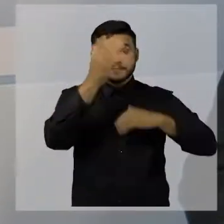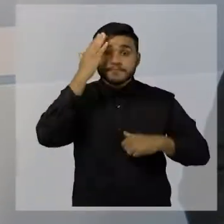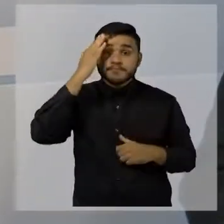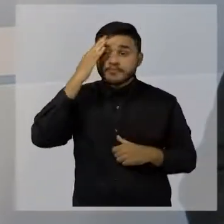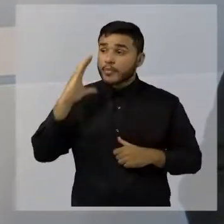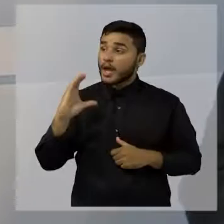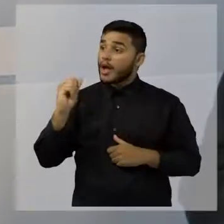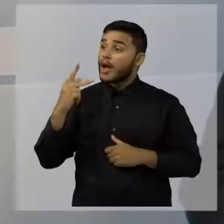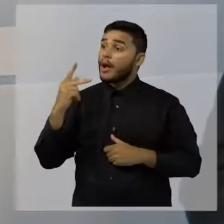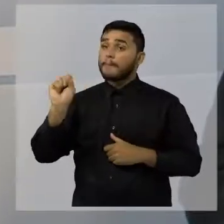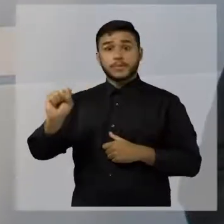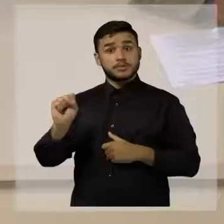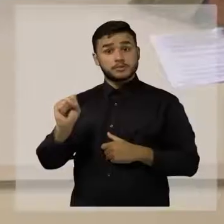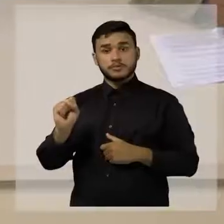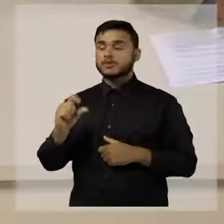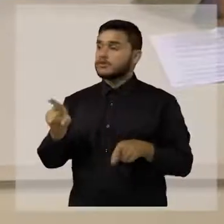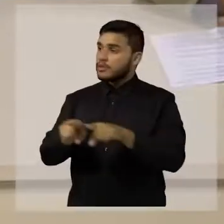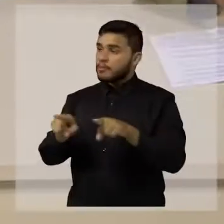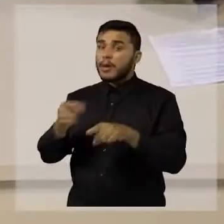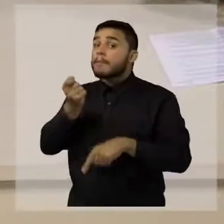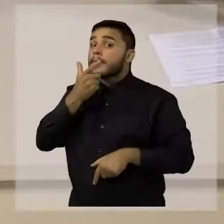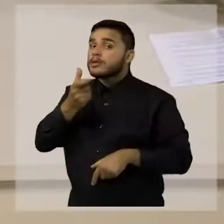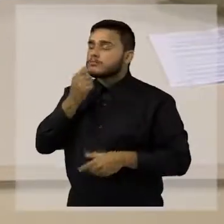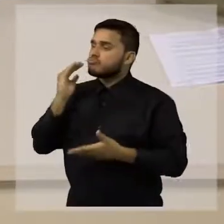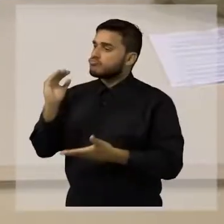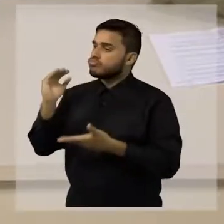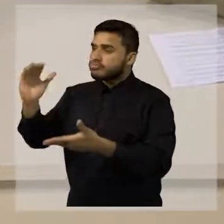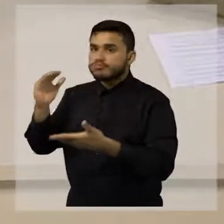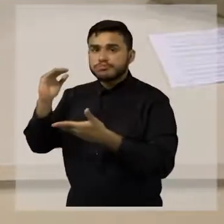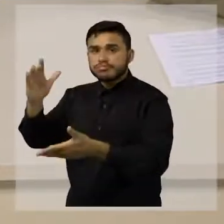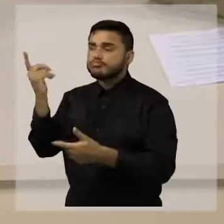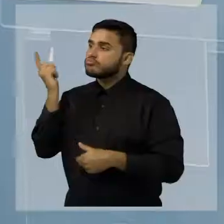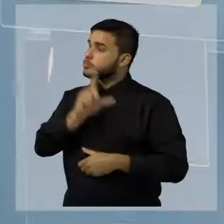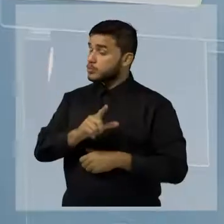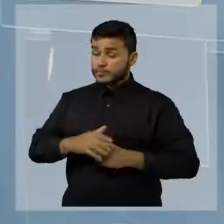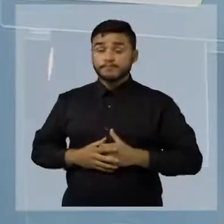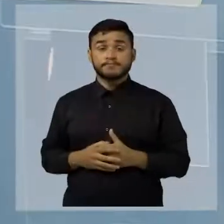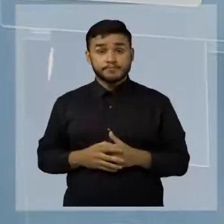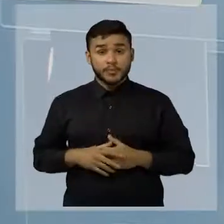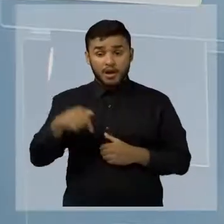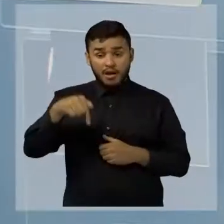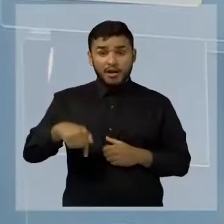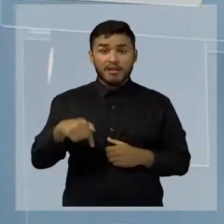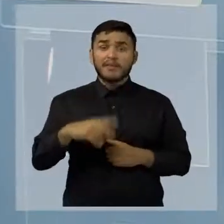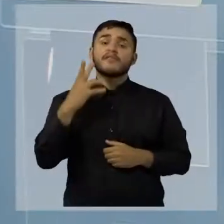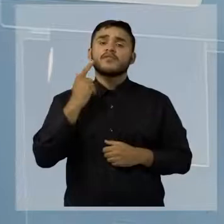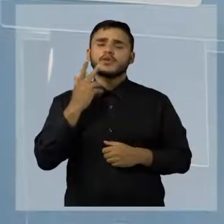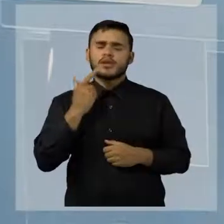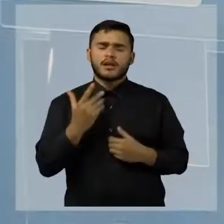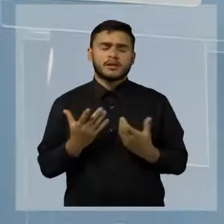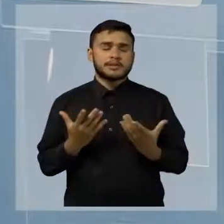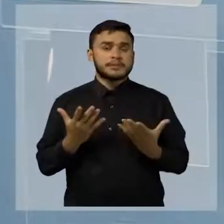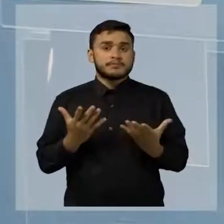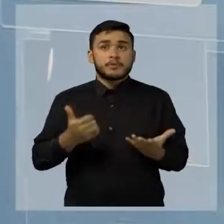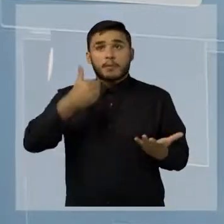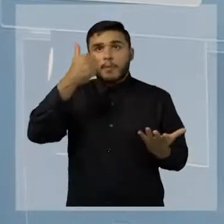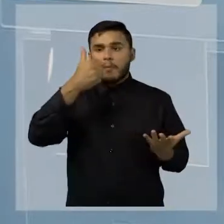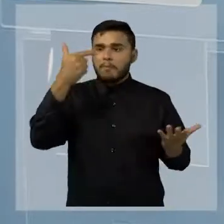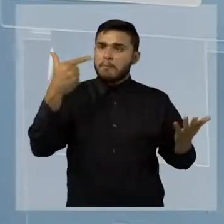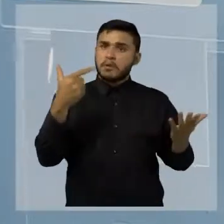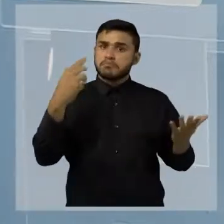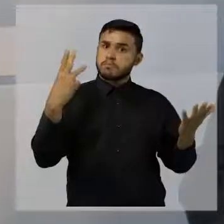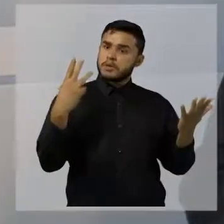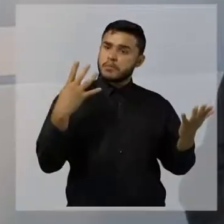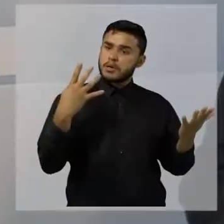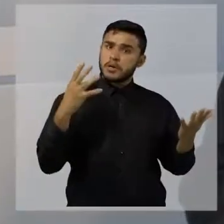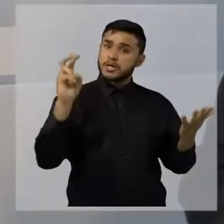é a quinta capital, né? Mas muito problema. Tem problema e o prefeito Roberto Cláudio não tem esse dinheiro. Nós não somos um